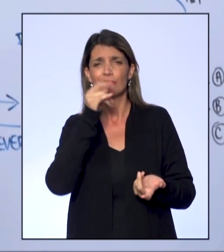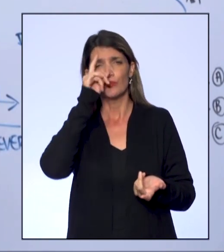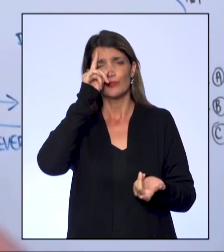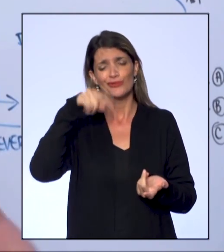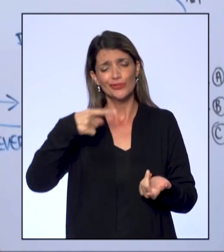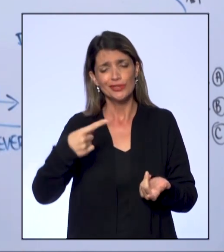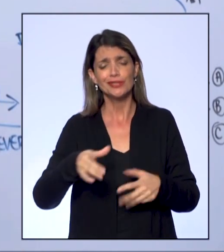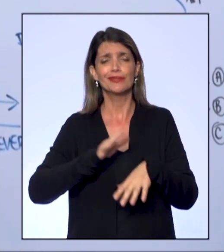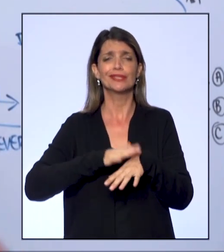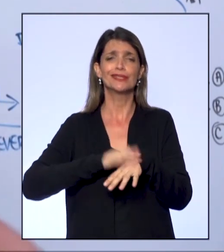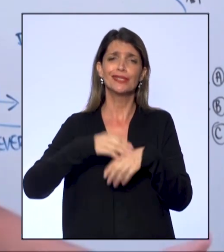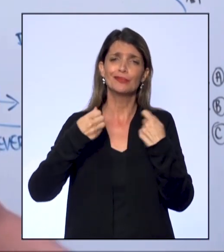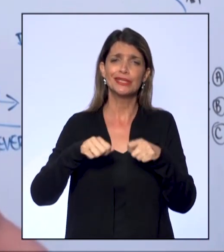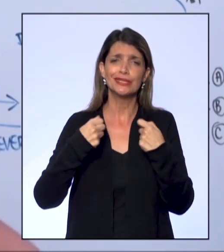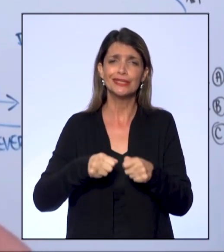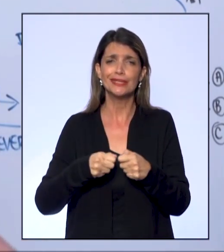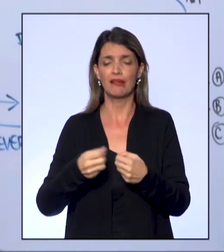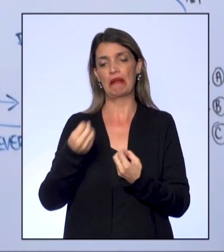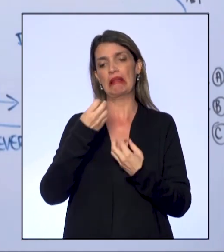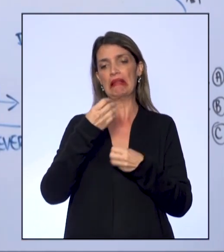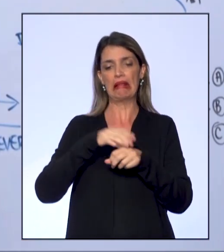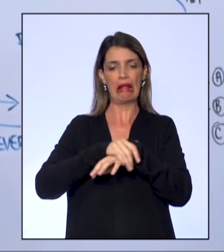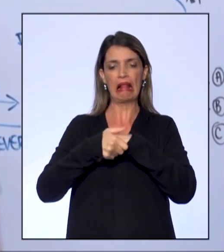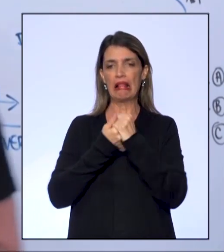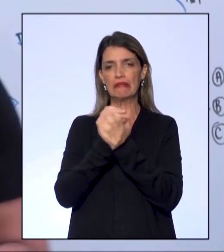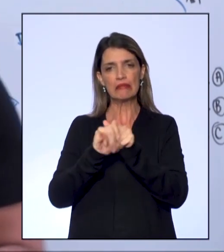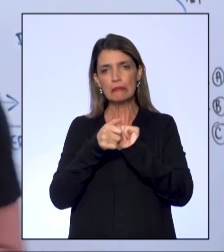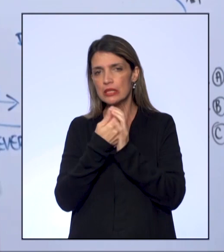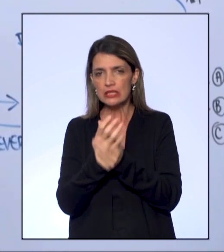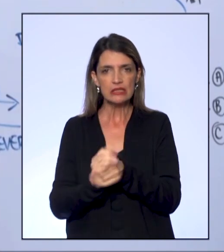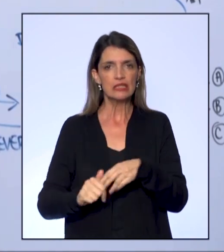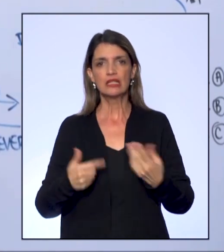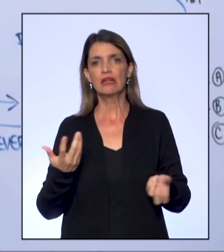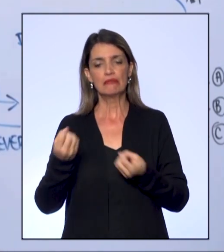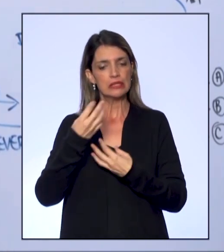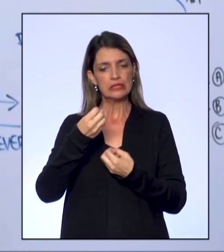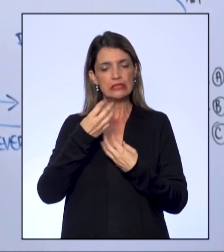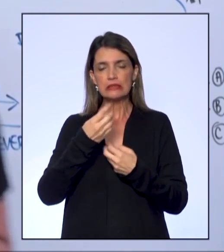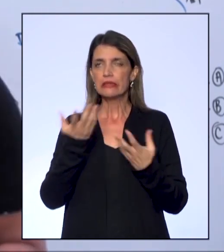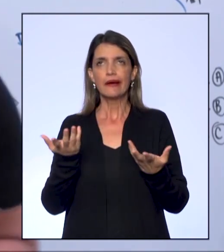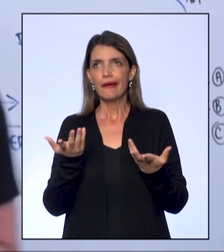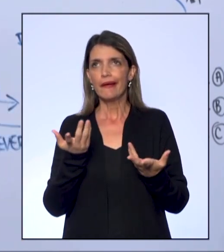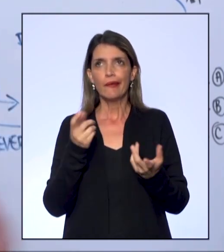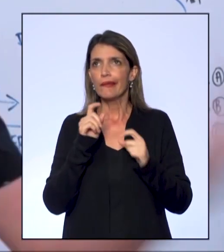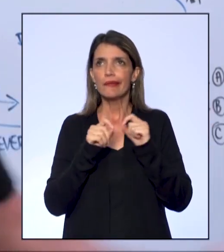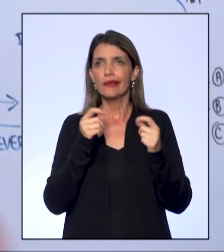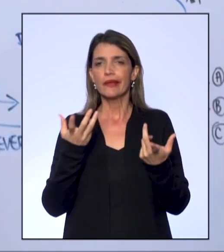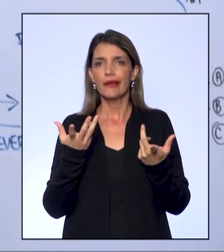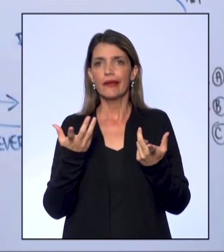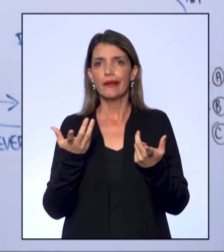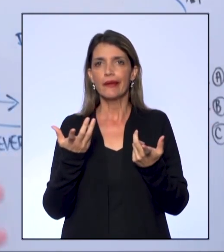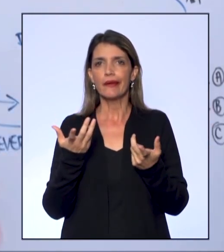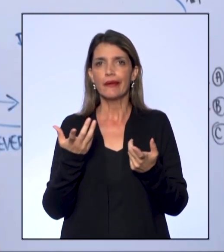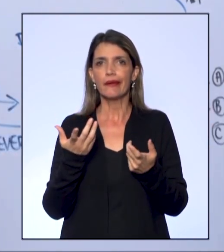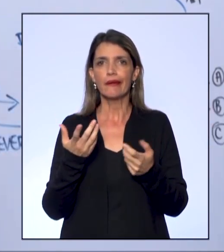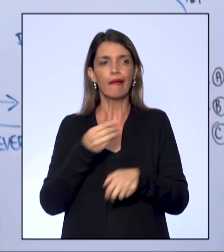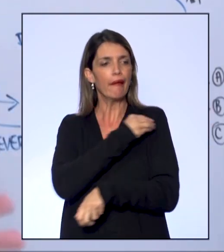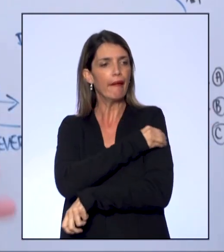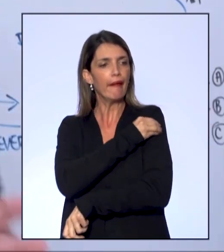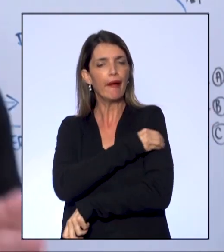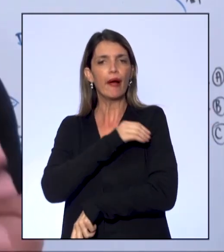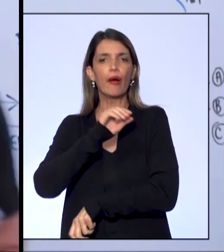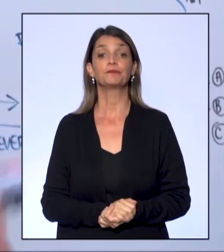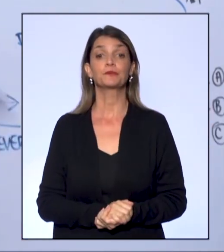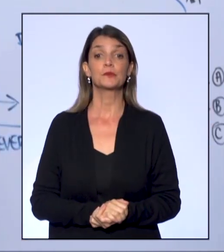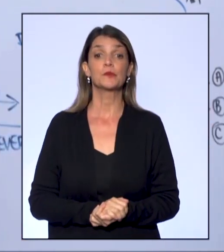dia. Kennedy vai ensinar a gente a lavar a mão hoje aqui. Kennedy vai ensinar a gente, sei lá, que o gel é importante. Vou comentar isso,